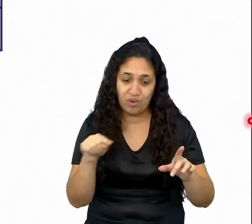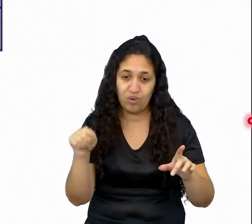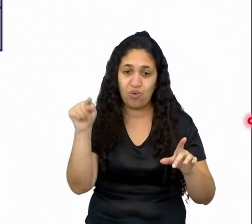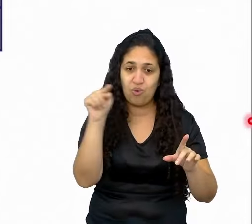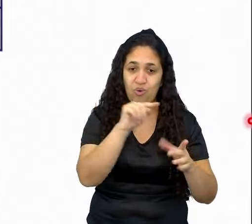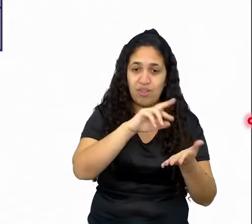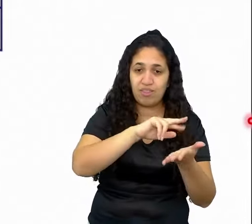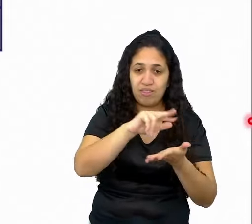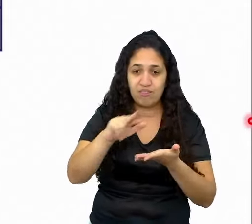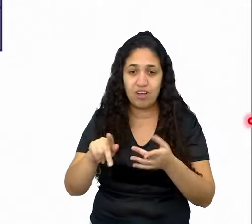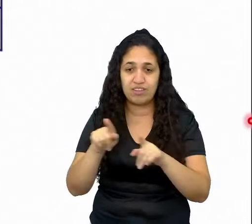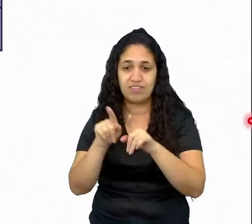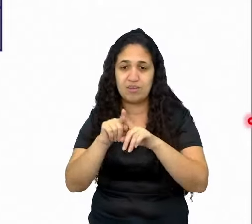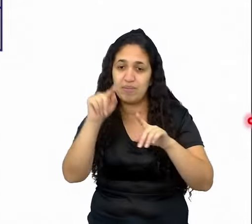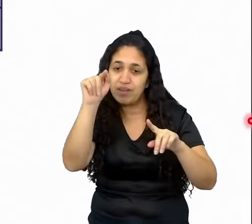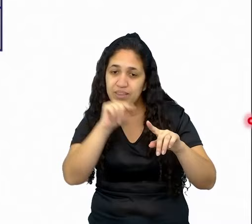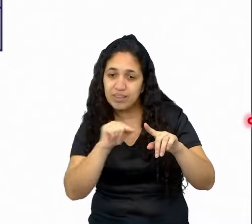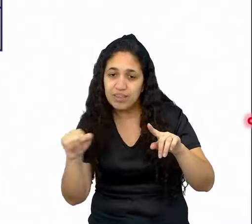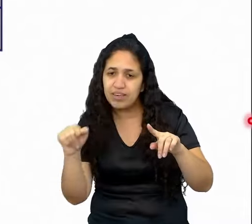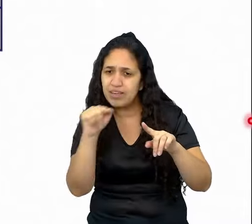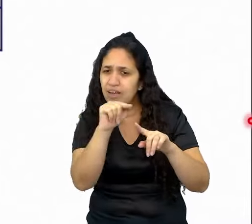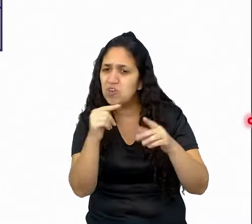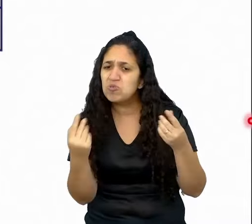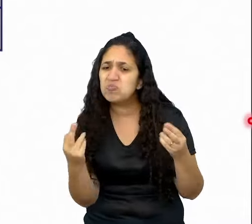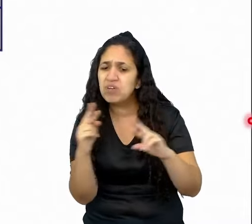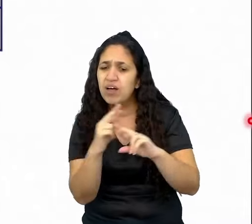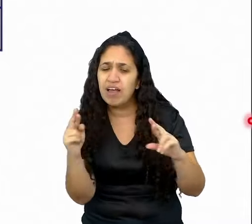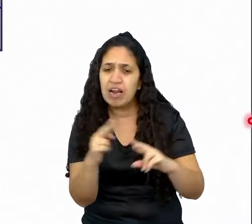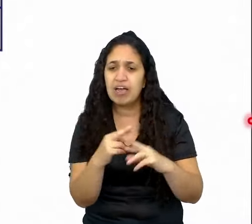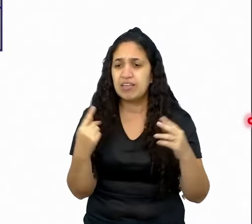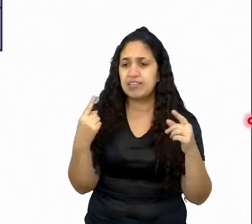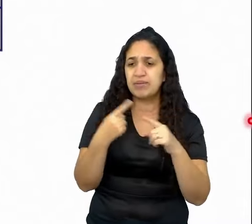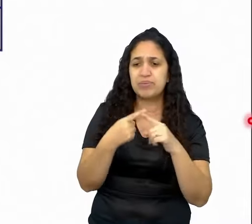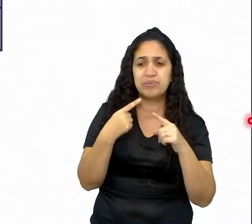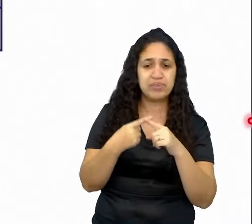Então, mostrar o porquê que existe toda essa relação, né,